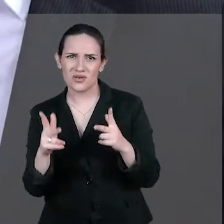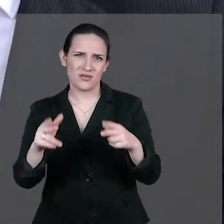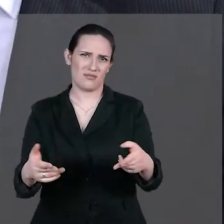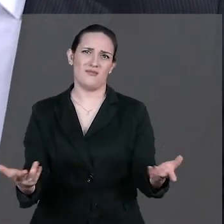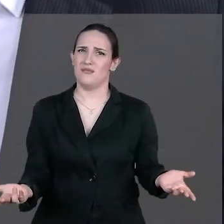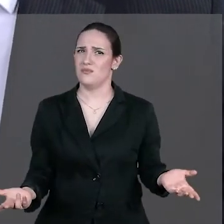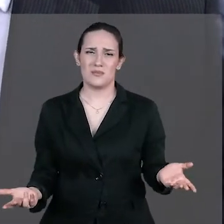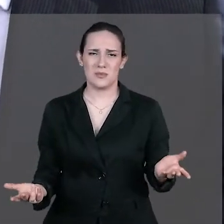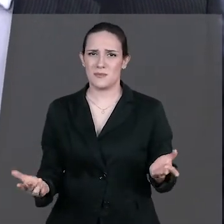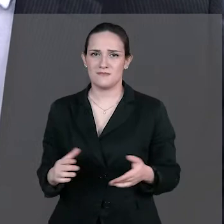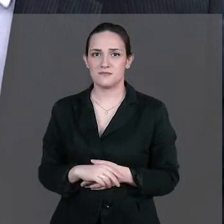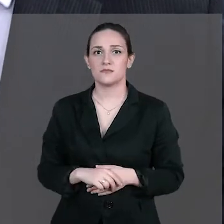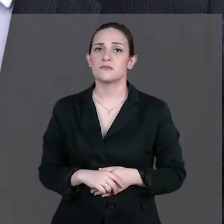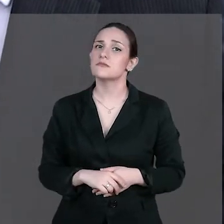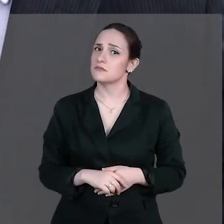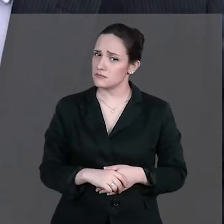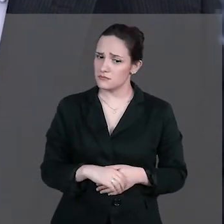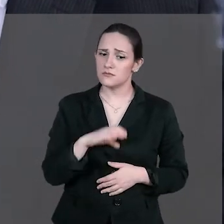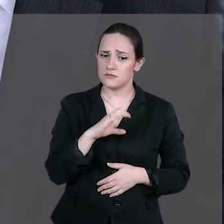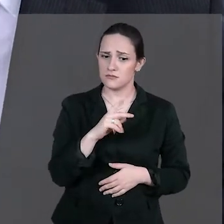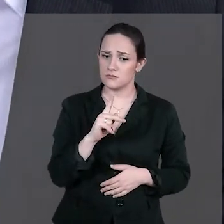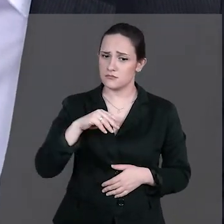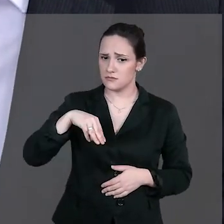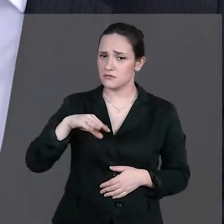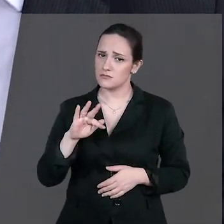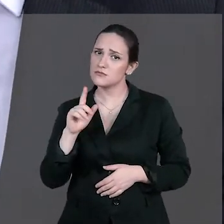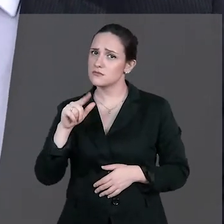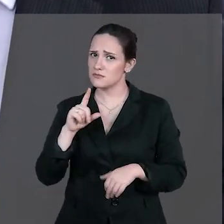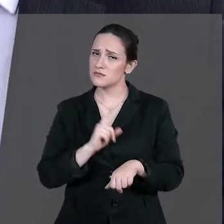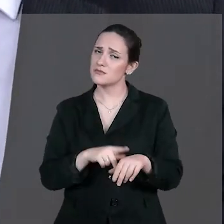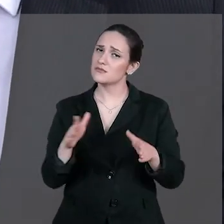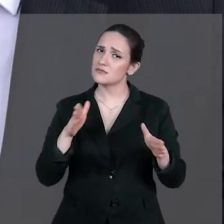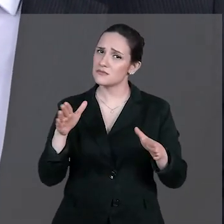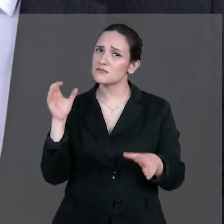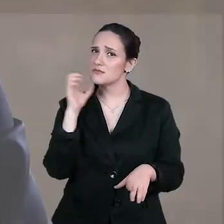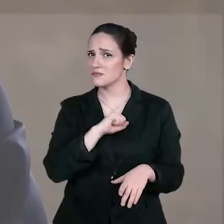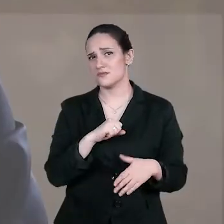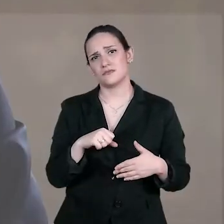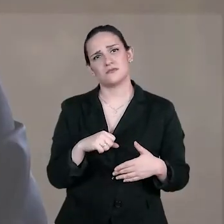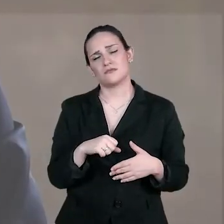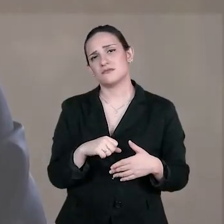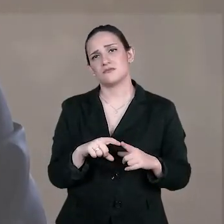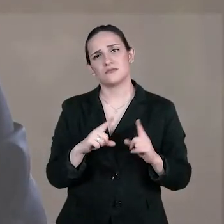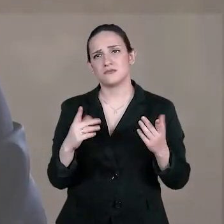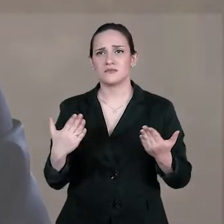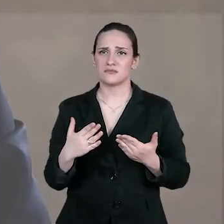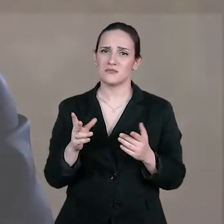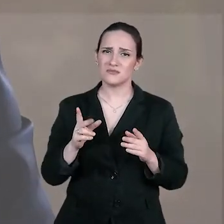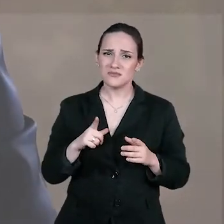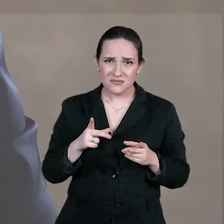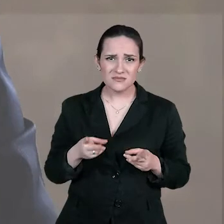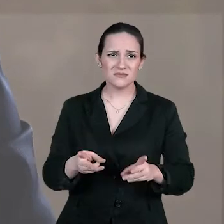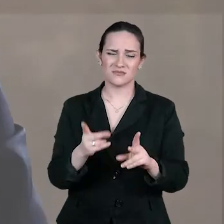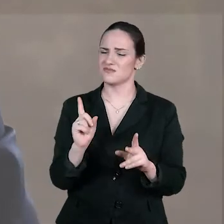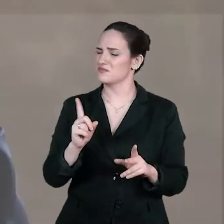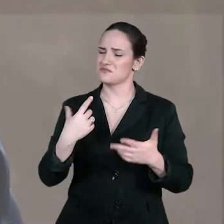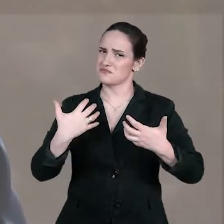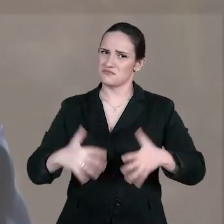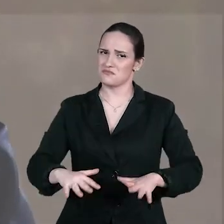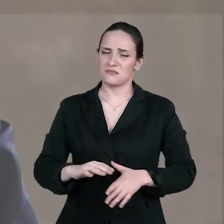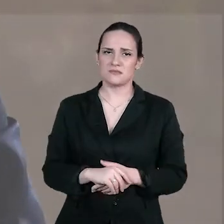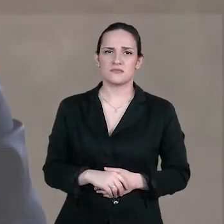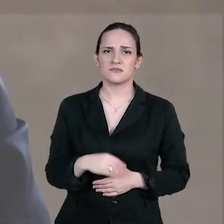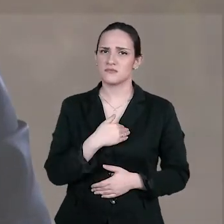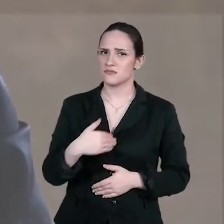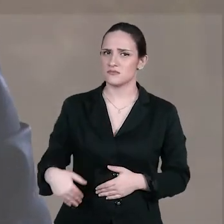substituição a um outro, ela guarda muita semelhança. Também nasceu como temporária. Exato. Então, basicamente, o que temos isso é hoje. Dentro